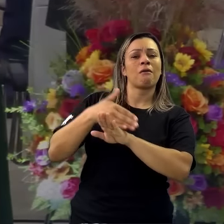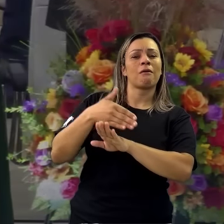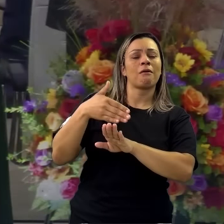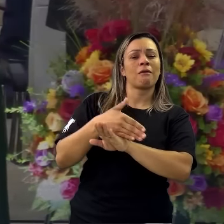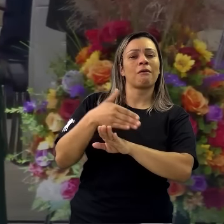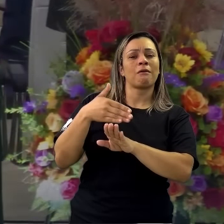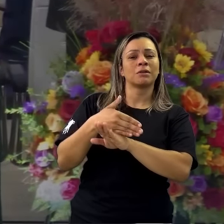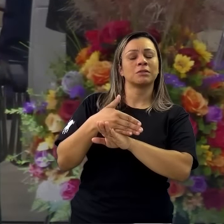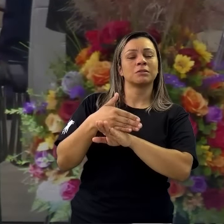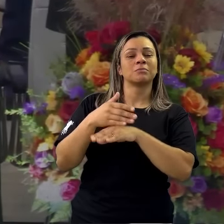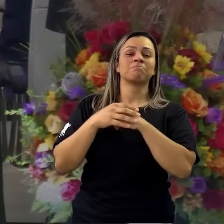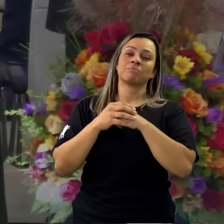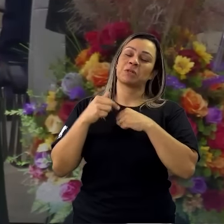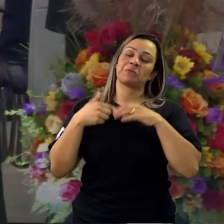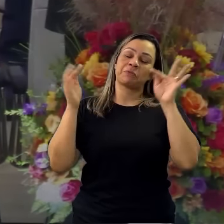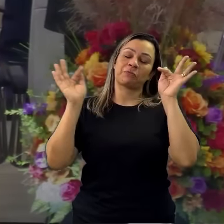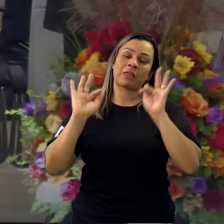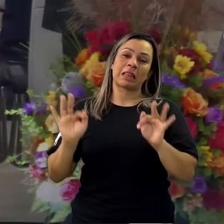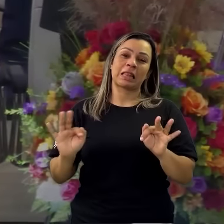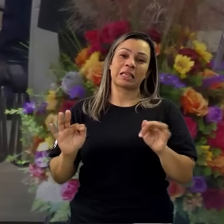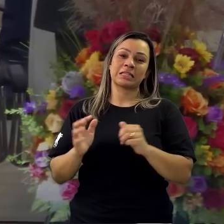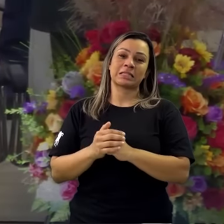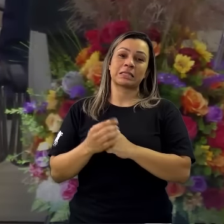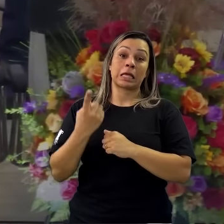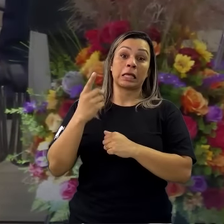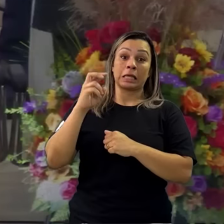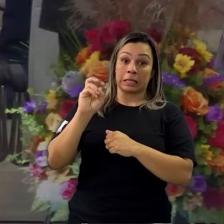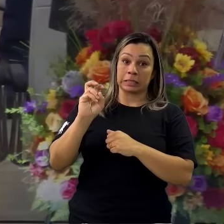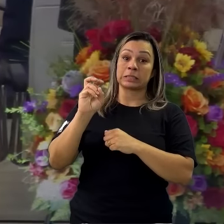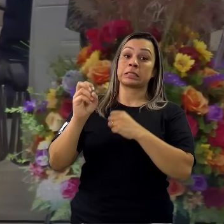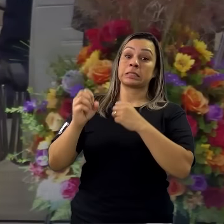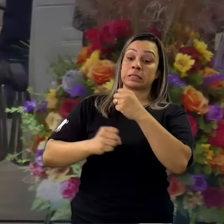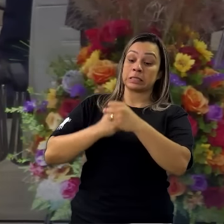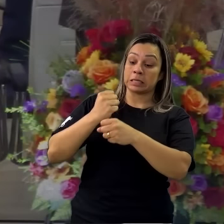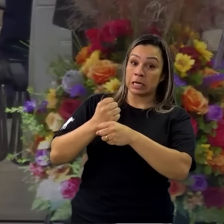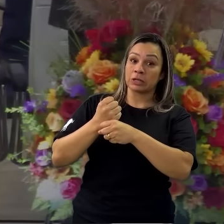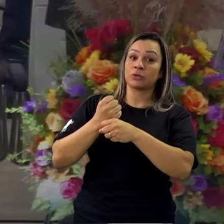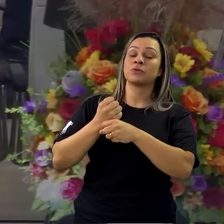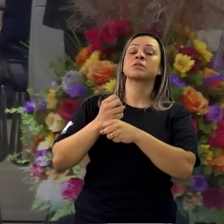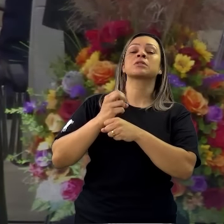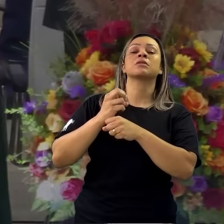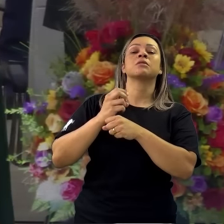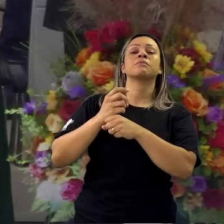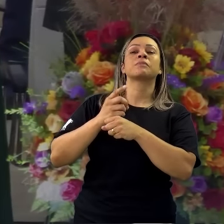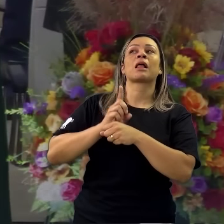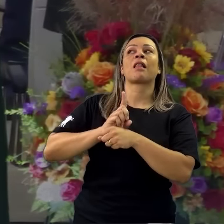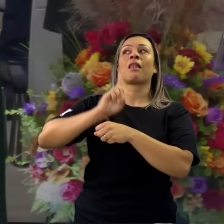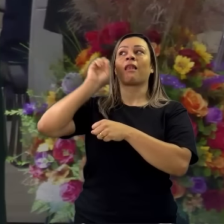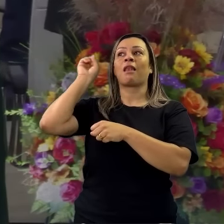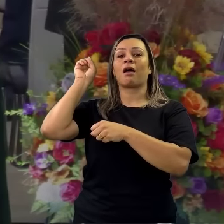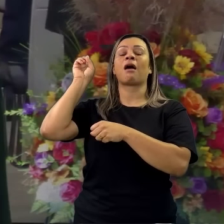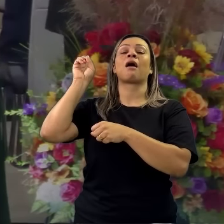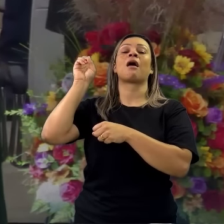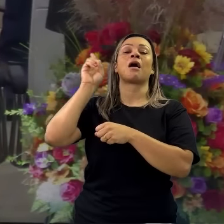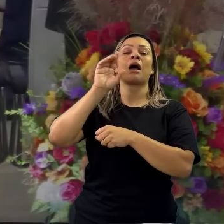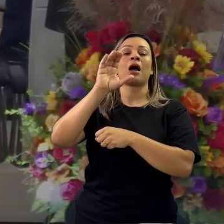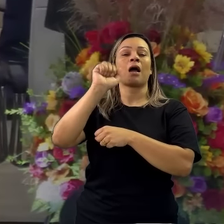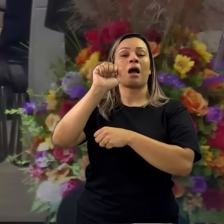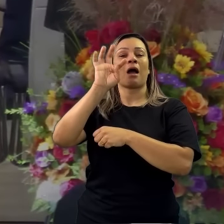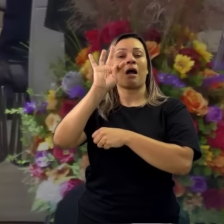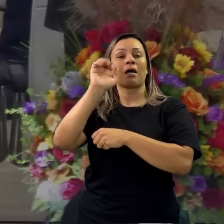Jesus me deixou participar aqui na Catedral e os outros 10 nós estamos em Catanduva e eu quero agradecer